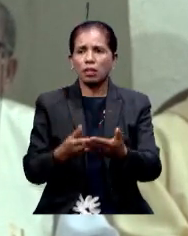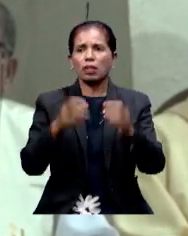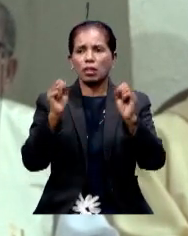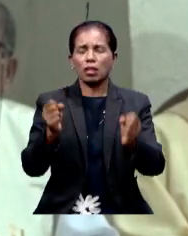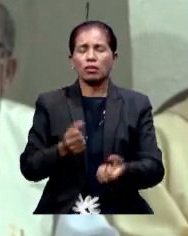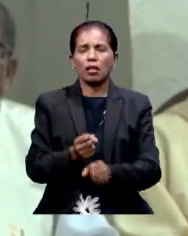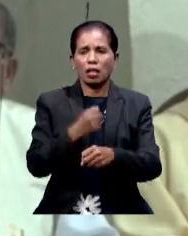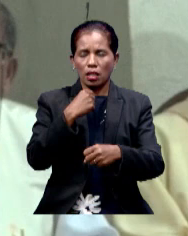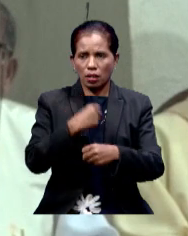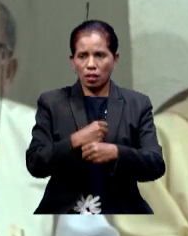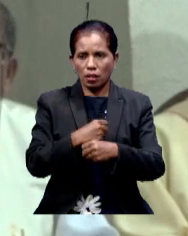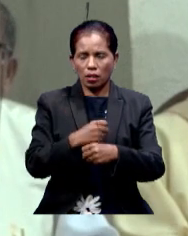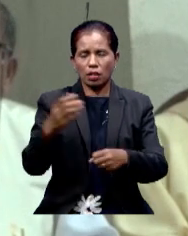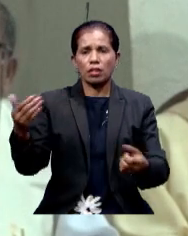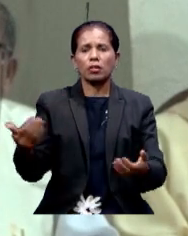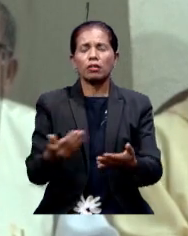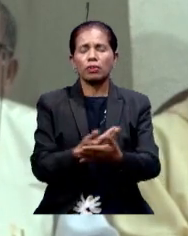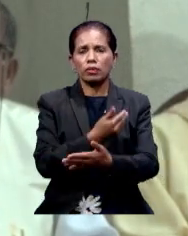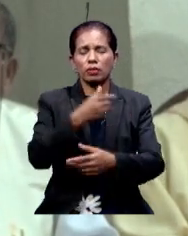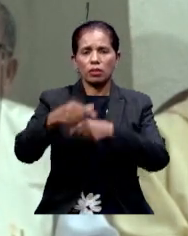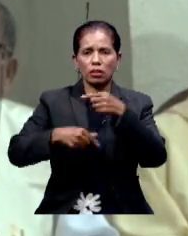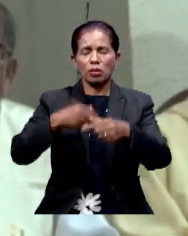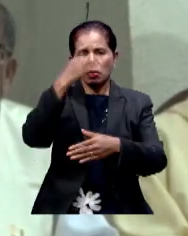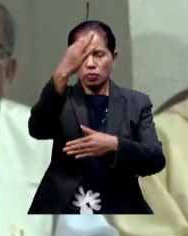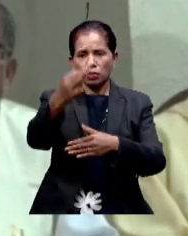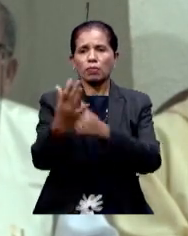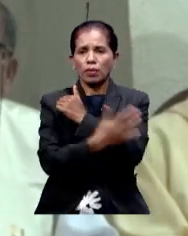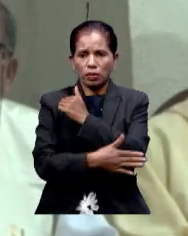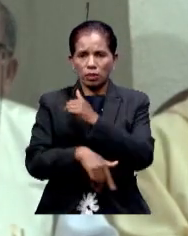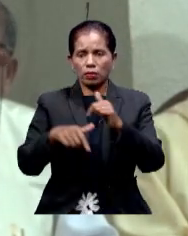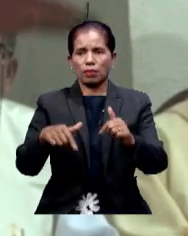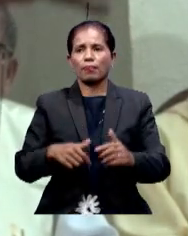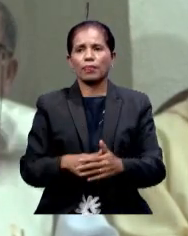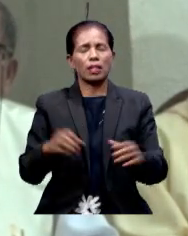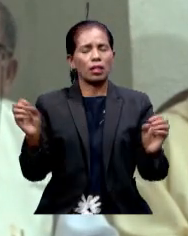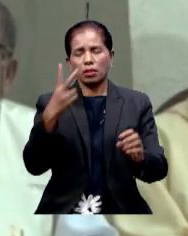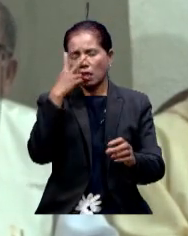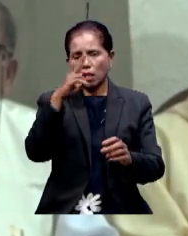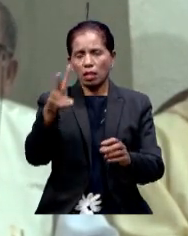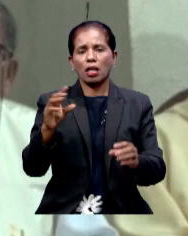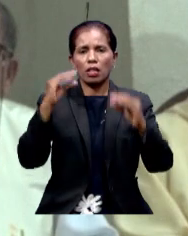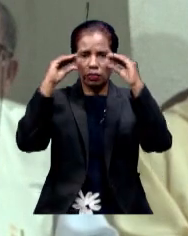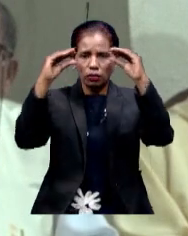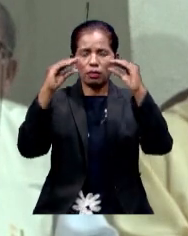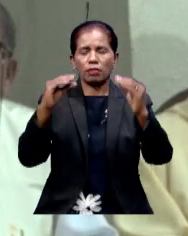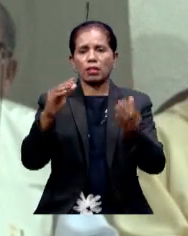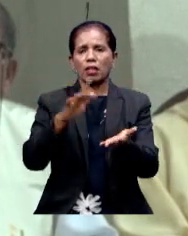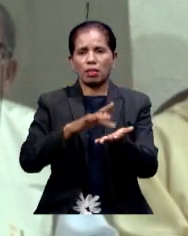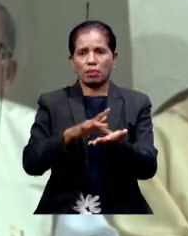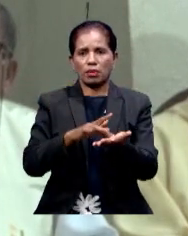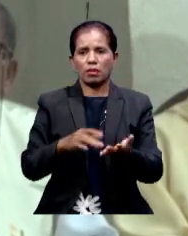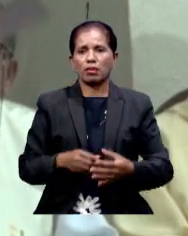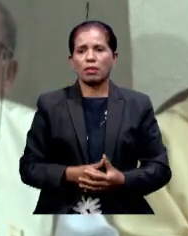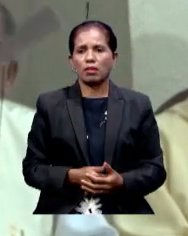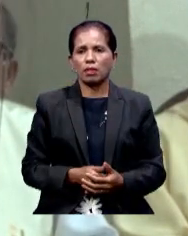tu cria nova geração para o futuro, Rainé. Nós vai enfermagem, ei, pá, se